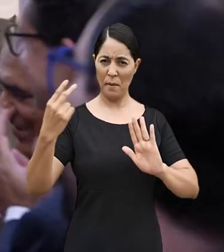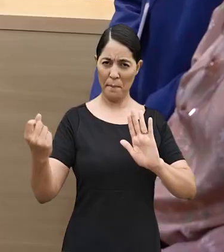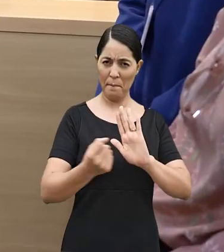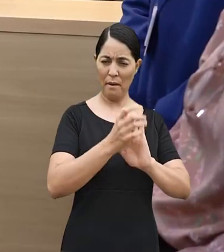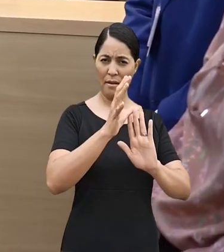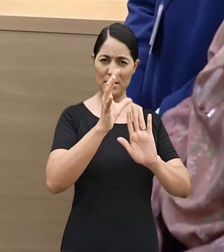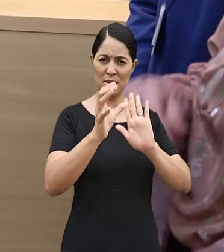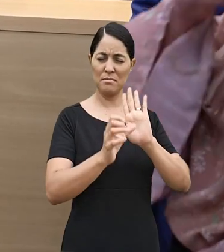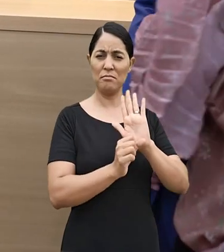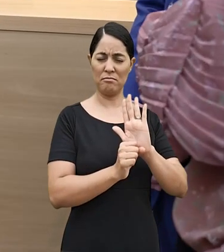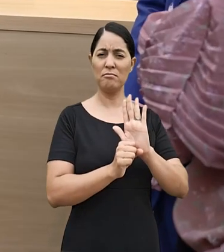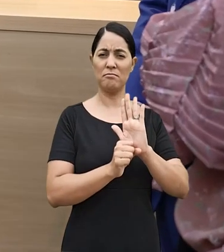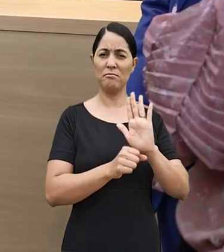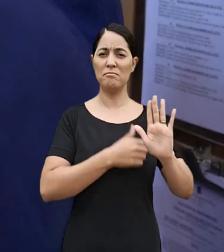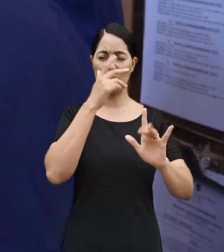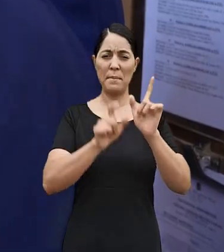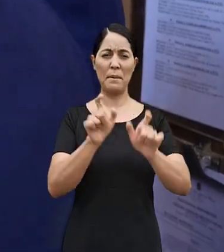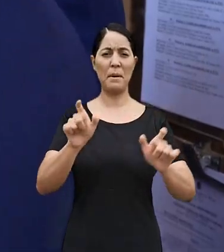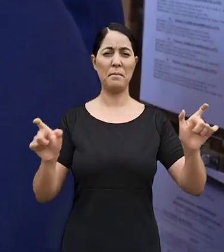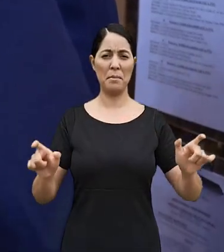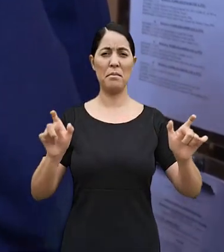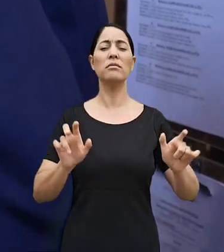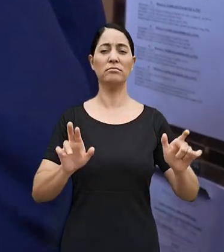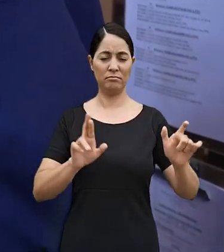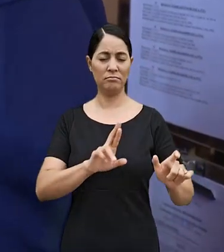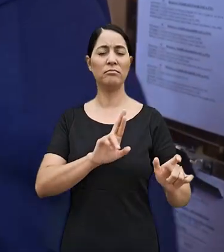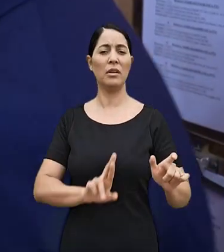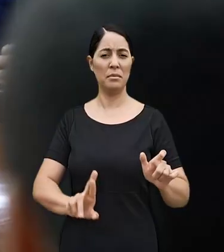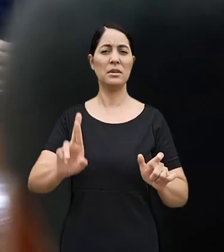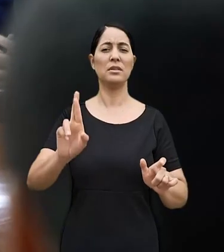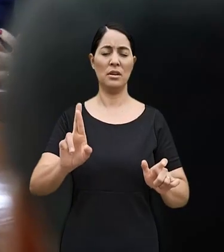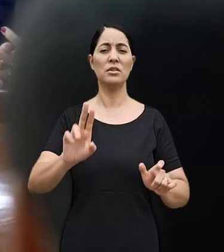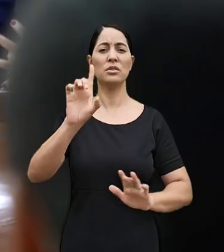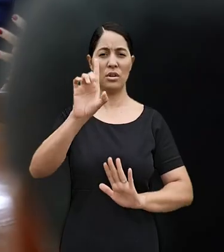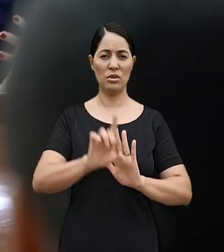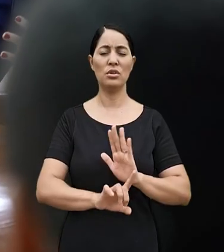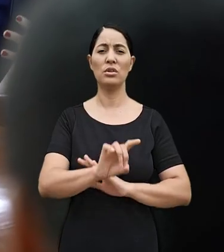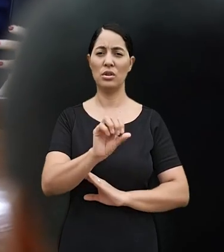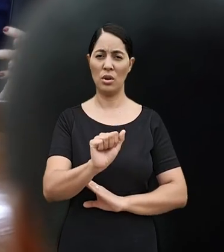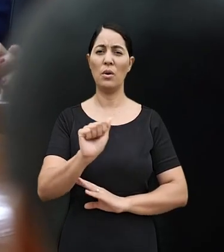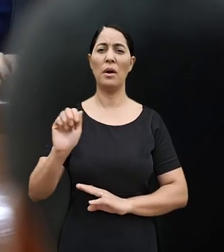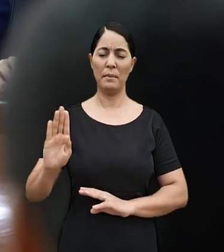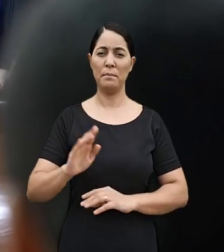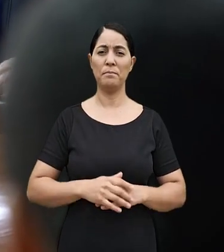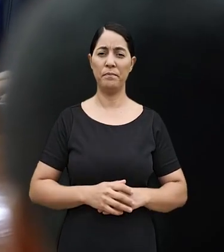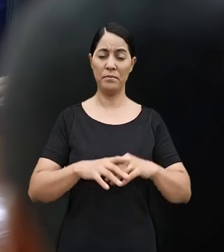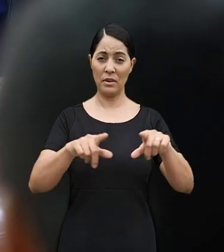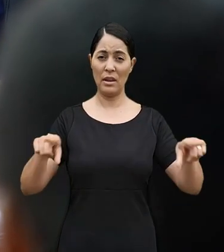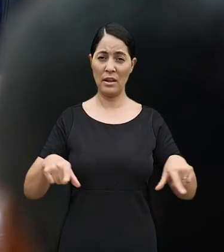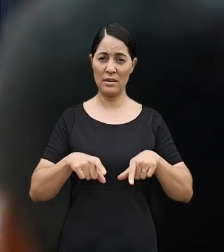de simbolismo, com a presença de representantes do homenageado e da diretoria da OAB Nacional. A Casa da Advocacia